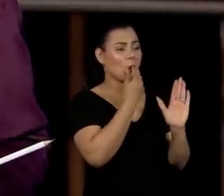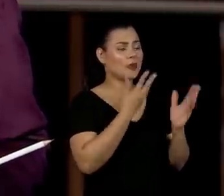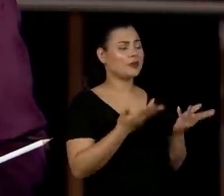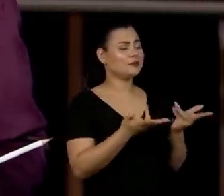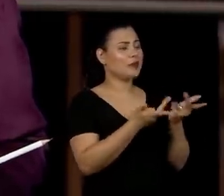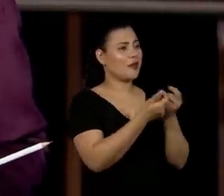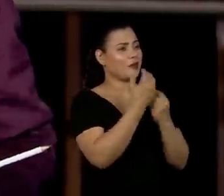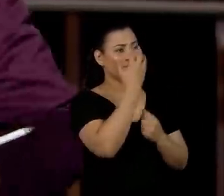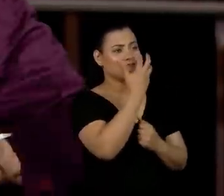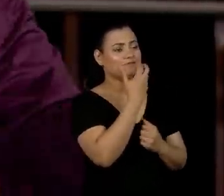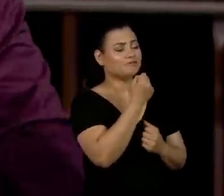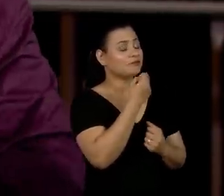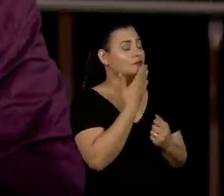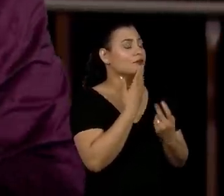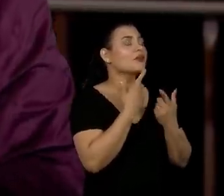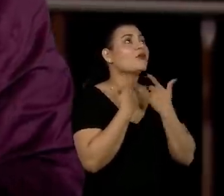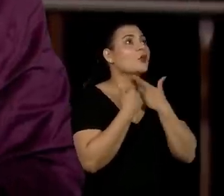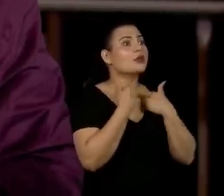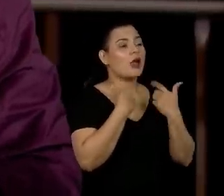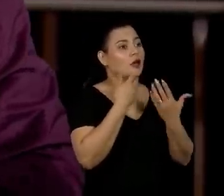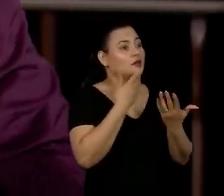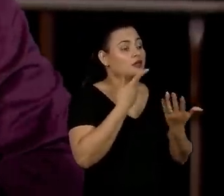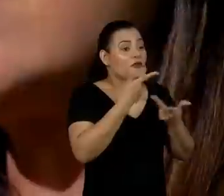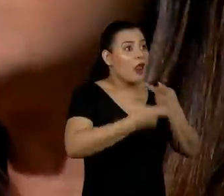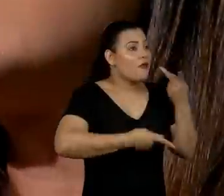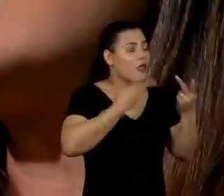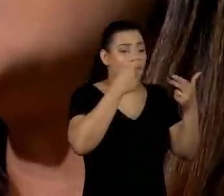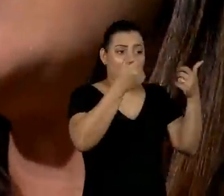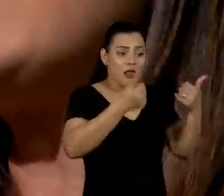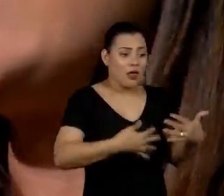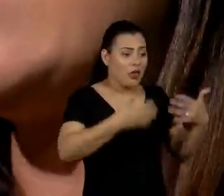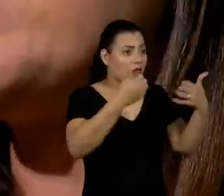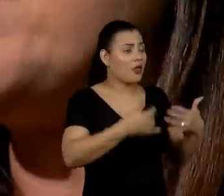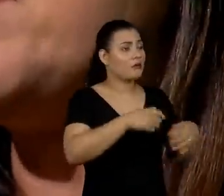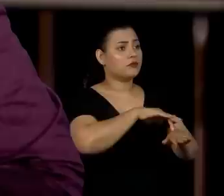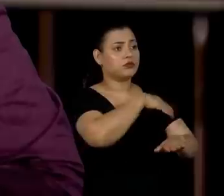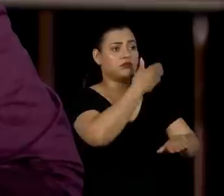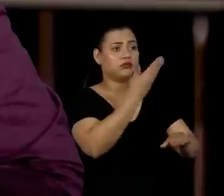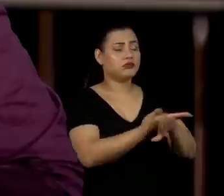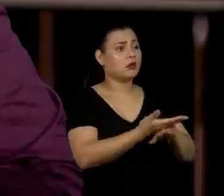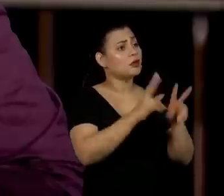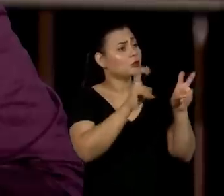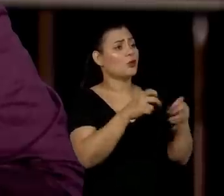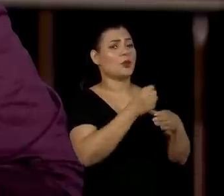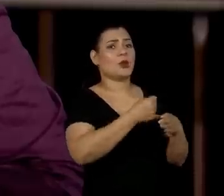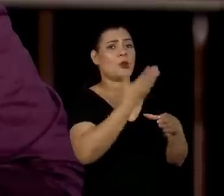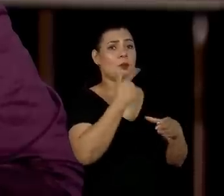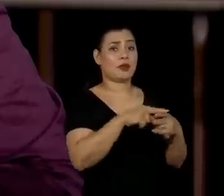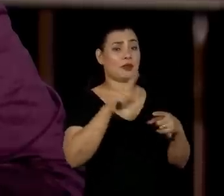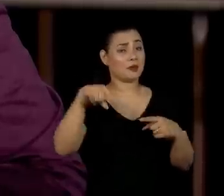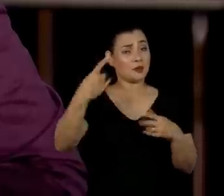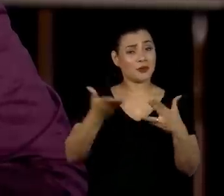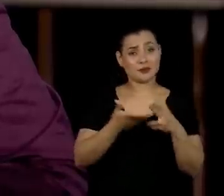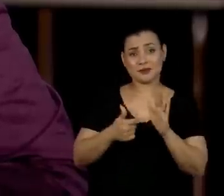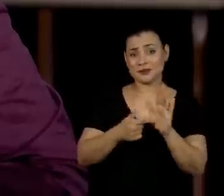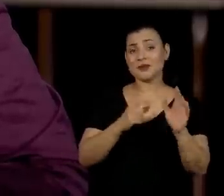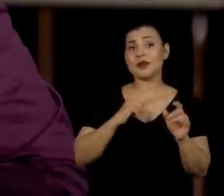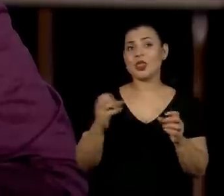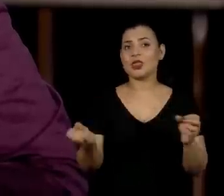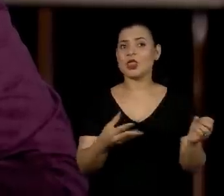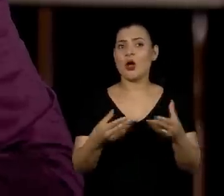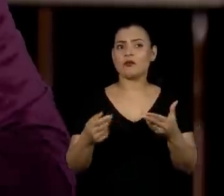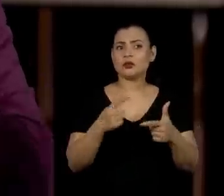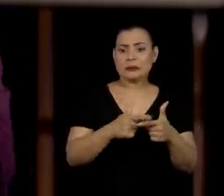fascinante da vontade de ficar falando só disso a noite inteira no próximo bloco nós vamos caminhar dentro de novos